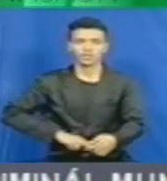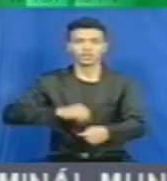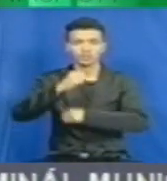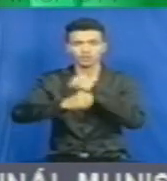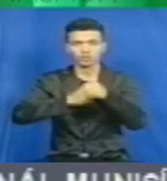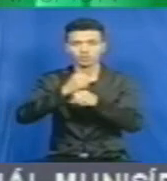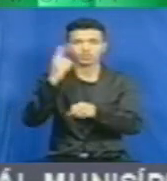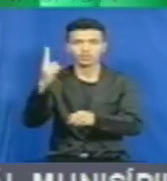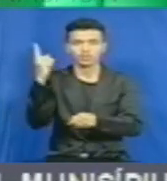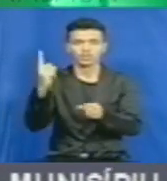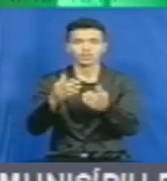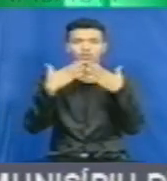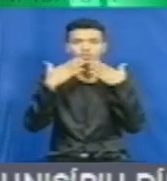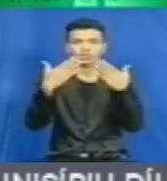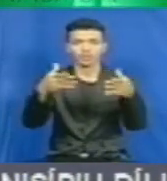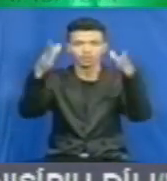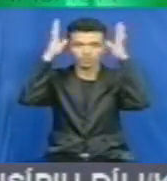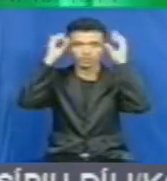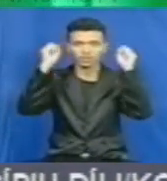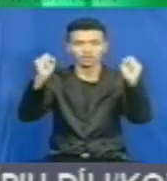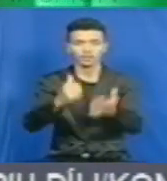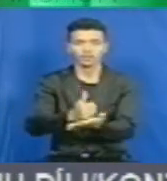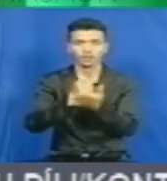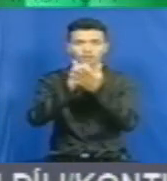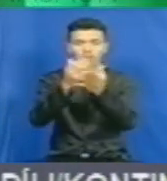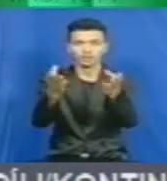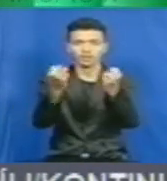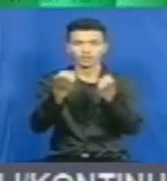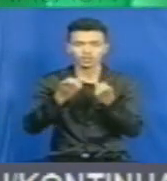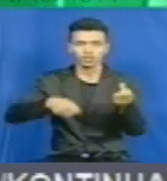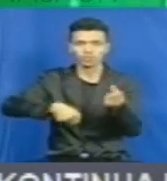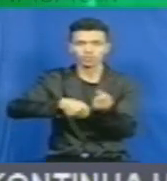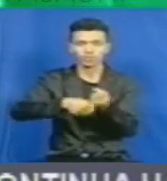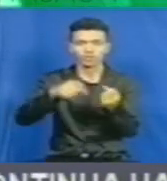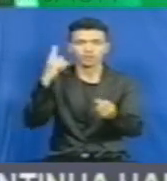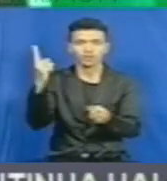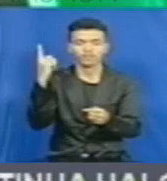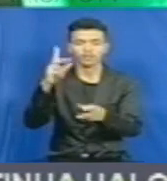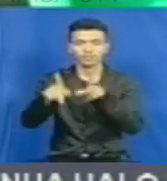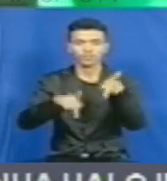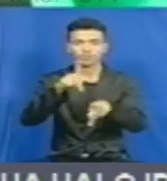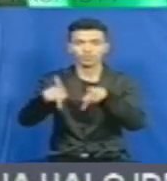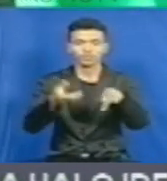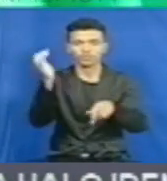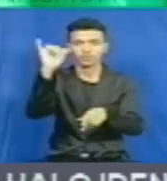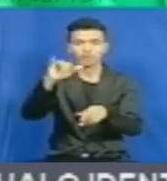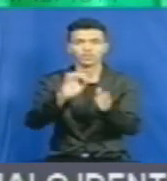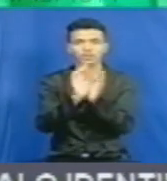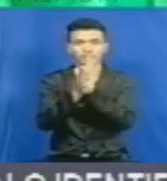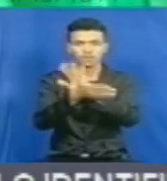fatin agradece tebes ba nai presidente ne ne tulun ne agara atu motivo na fatin na tu itene po sira sai usi mukit ne